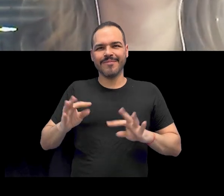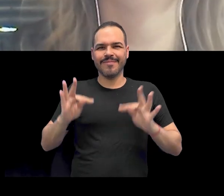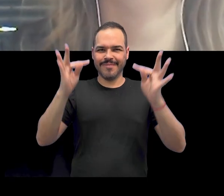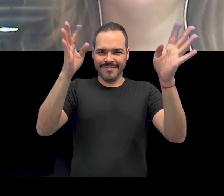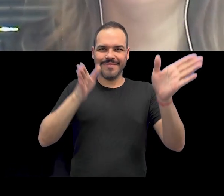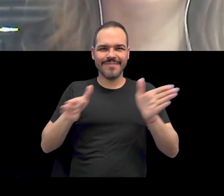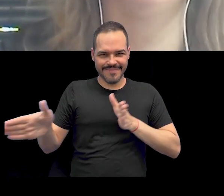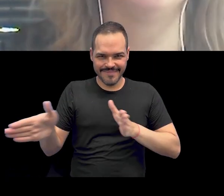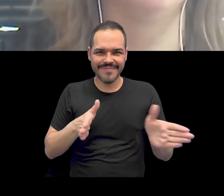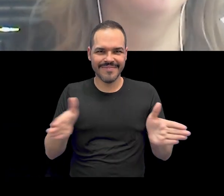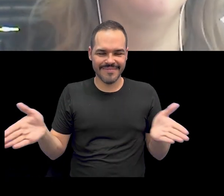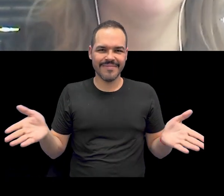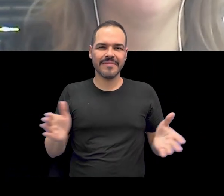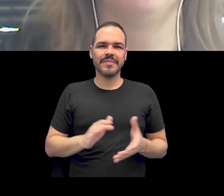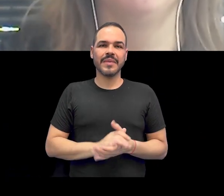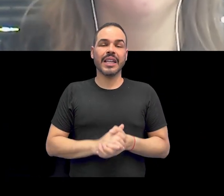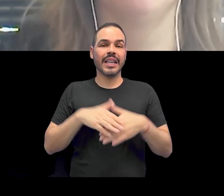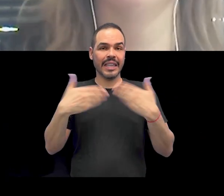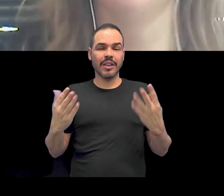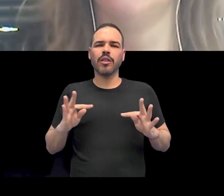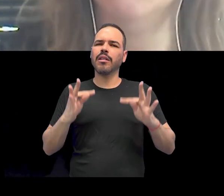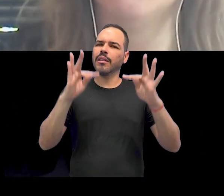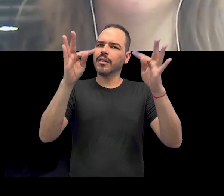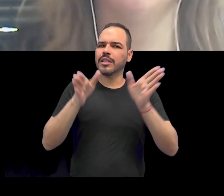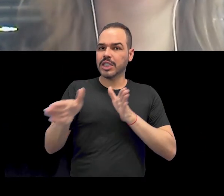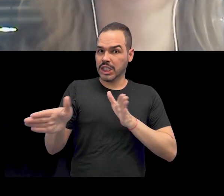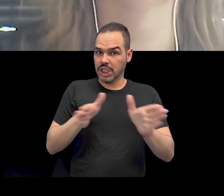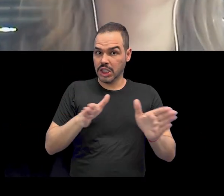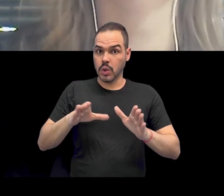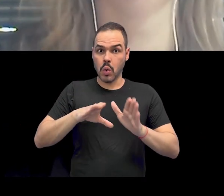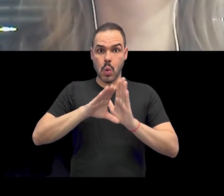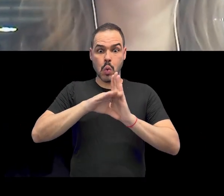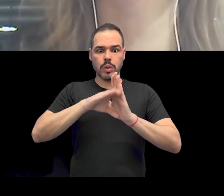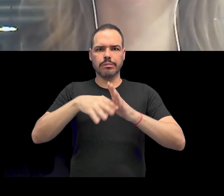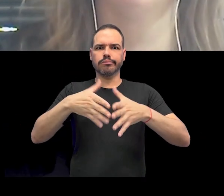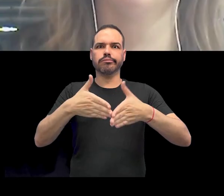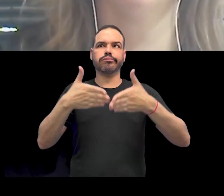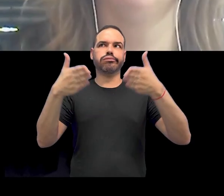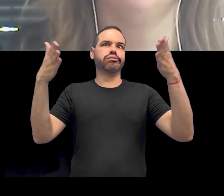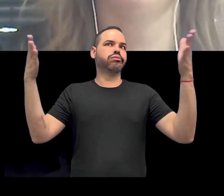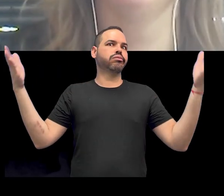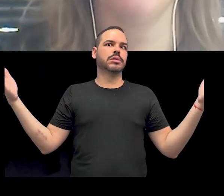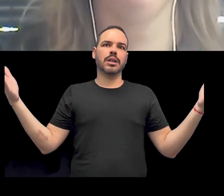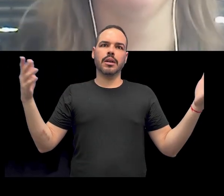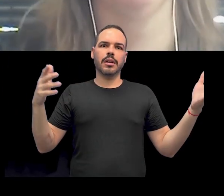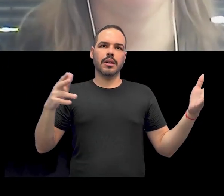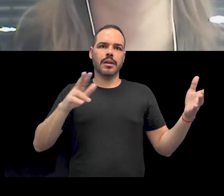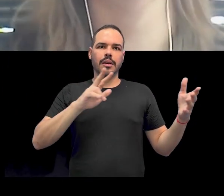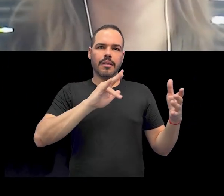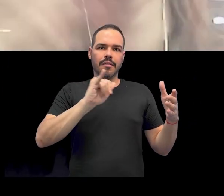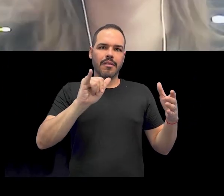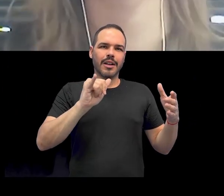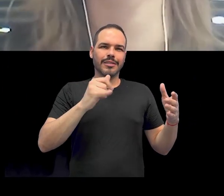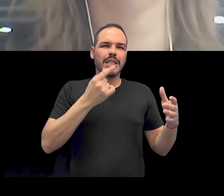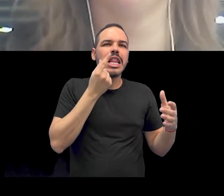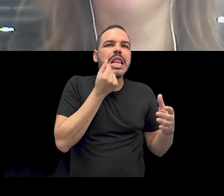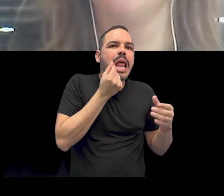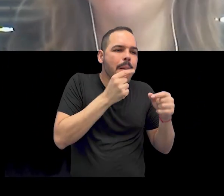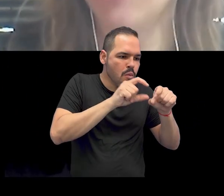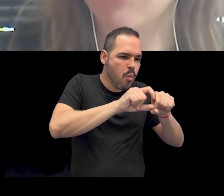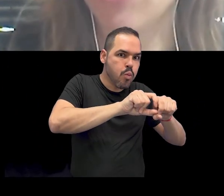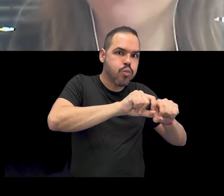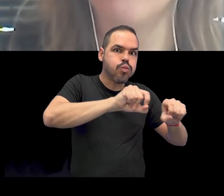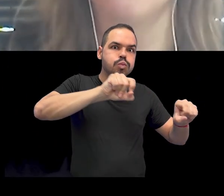Então, a tecnologia assistiva, um conceito amplo, né? Vai desde o engrossador de lápis até a automatização de uma